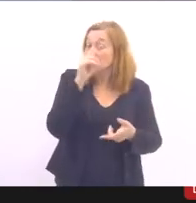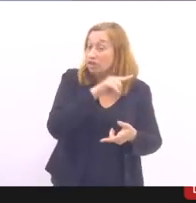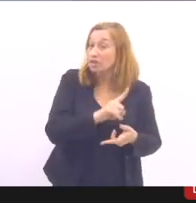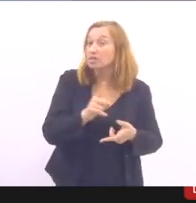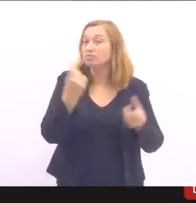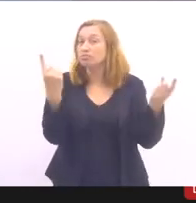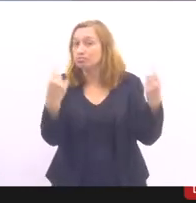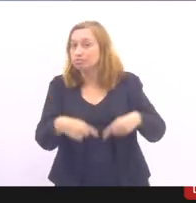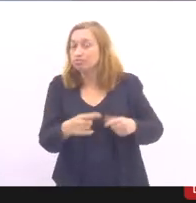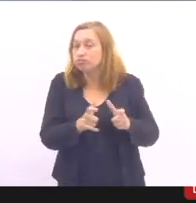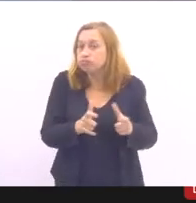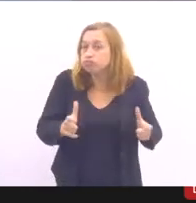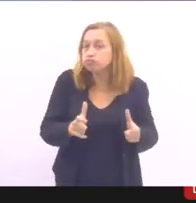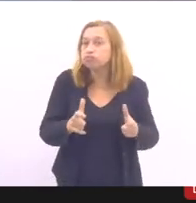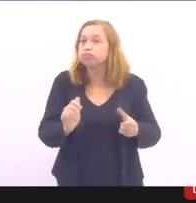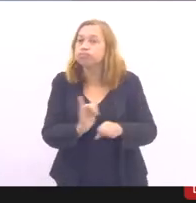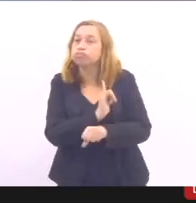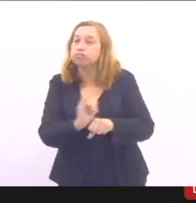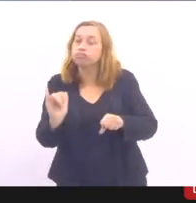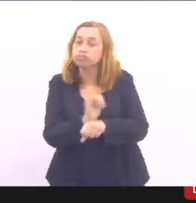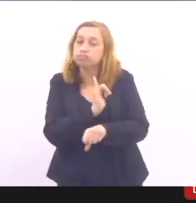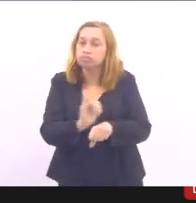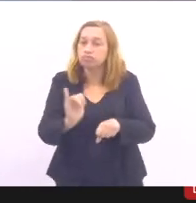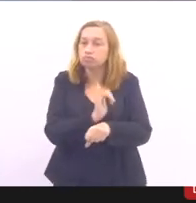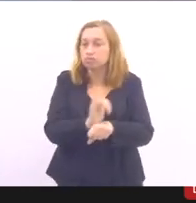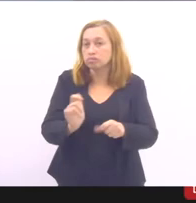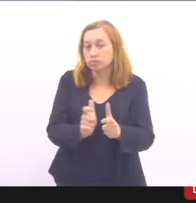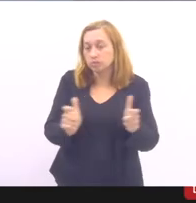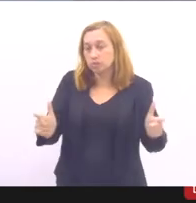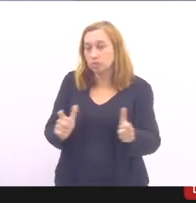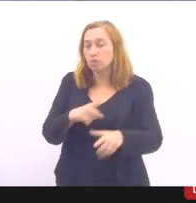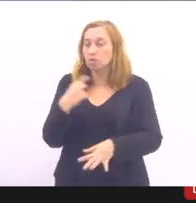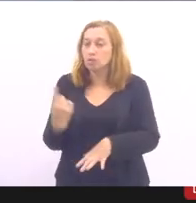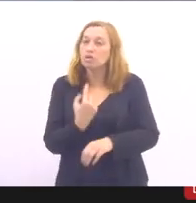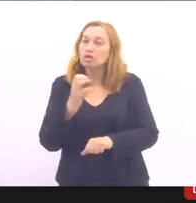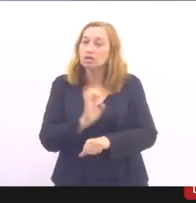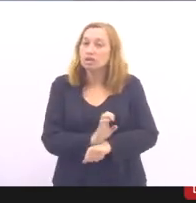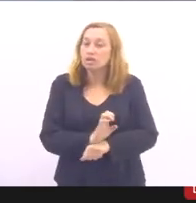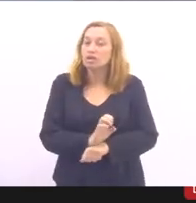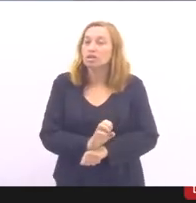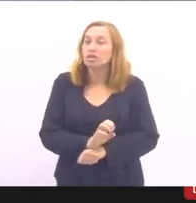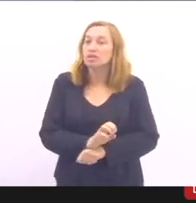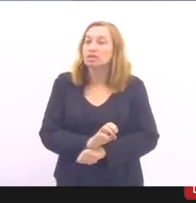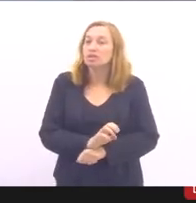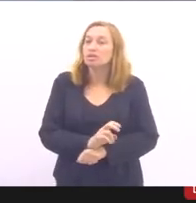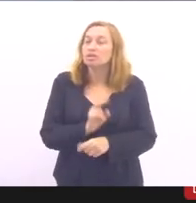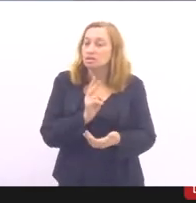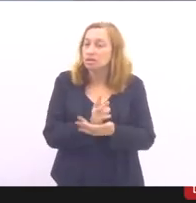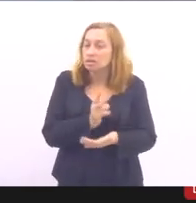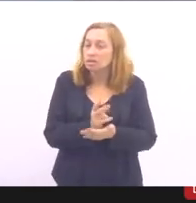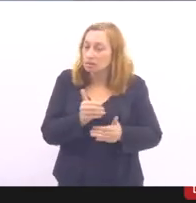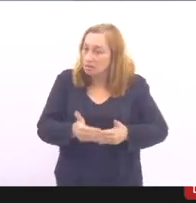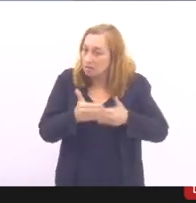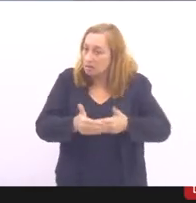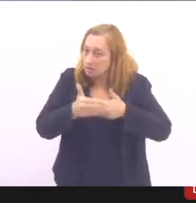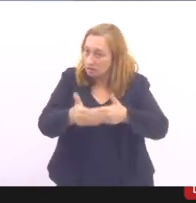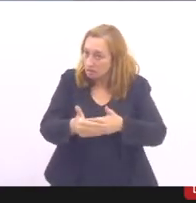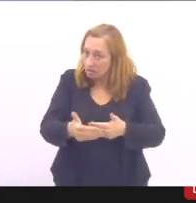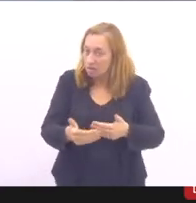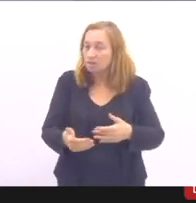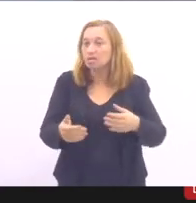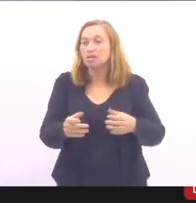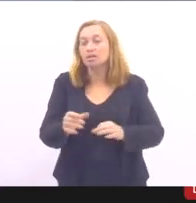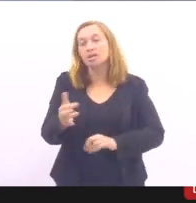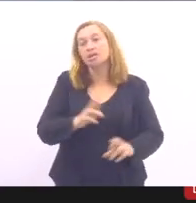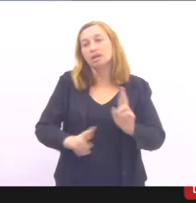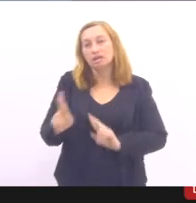vem desafiando aí diversas estratégias. O nosso estado, ele, embora a gente ainda tenha que avançar muito em relação à implementação